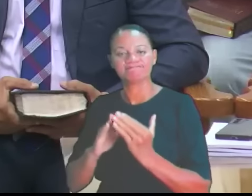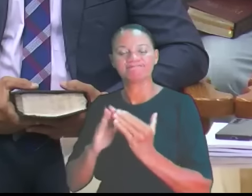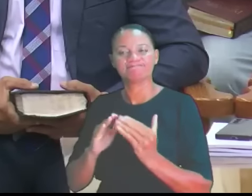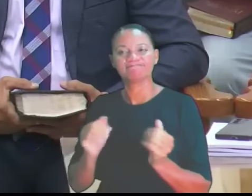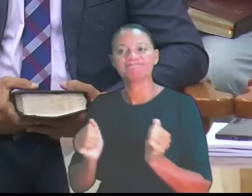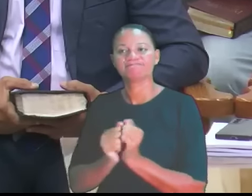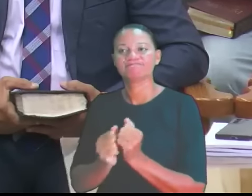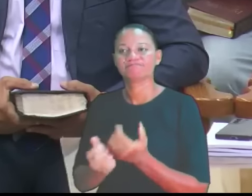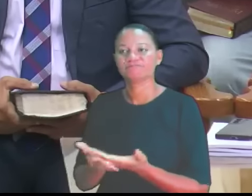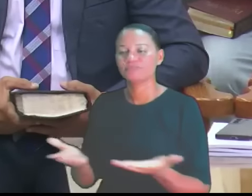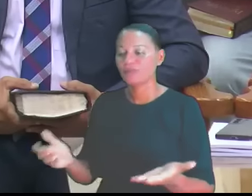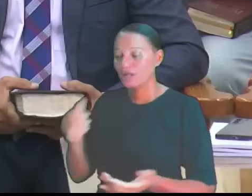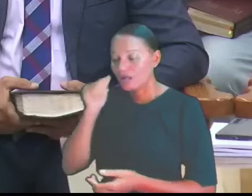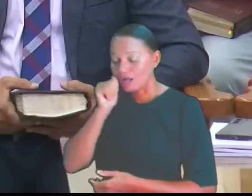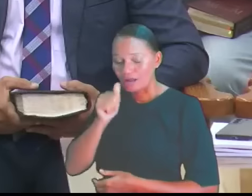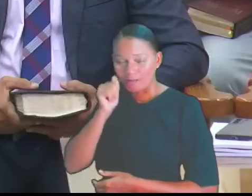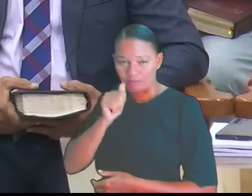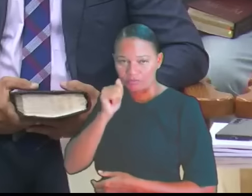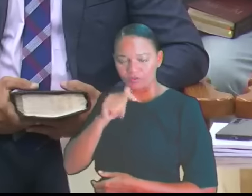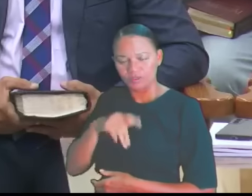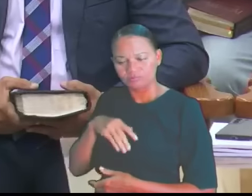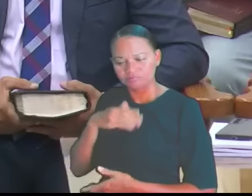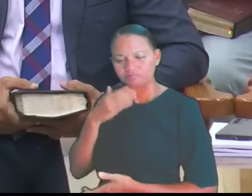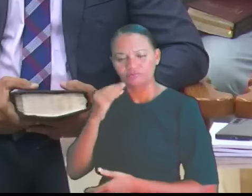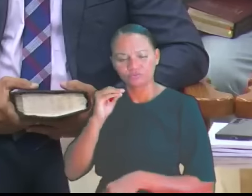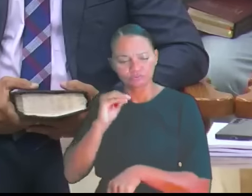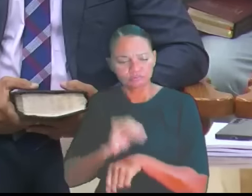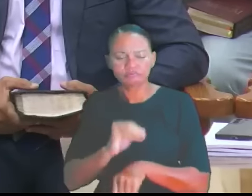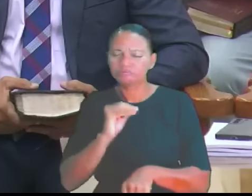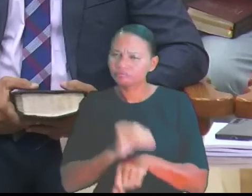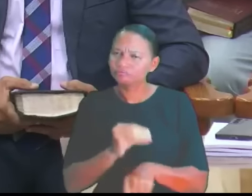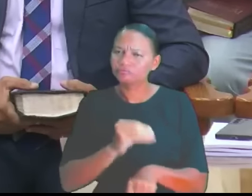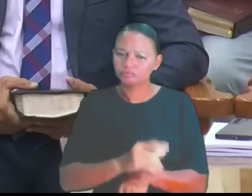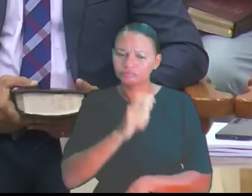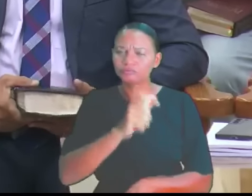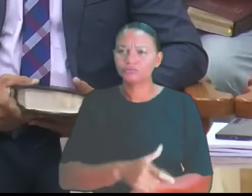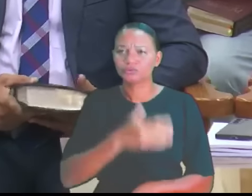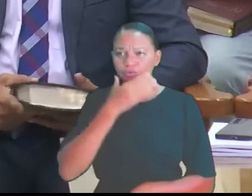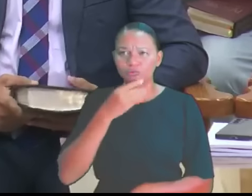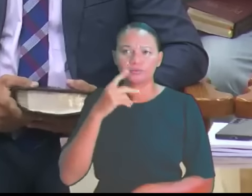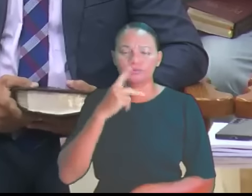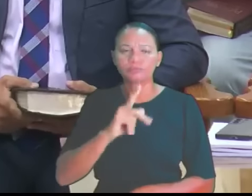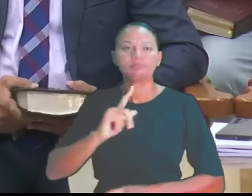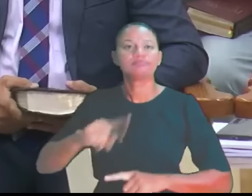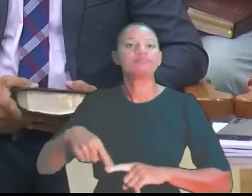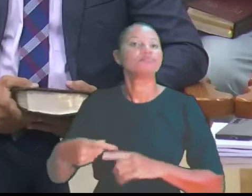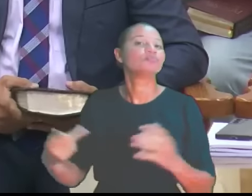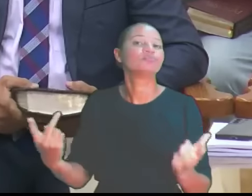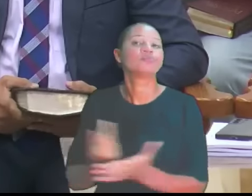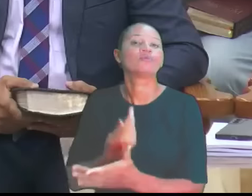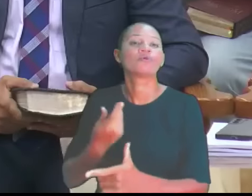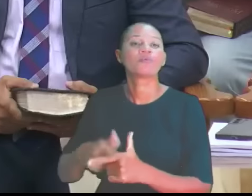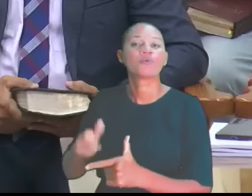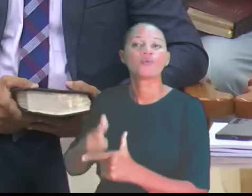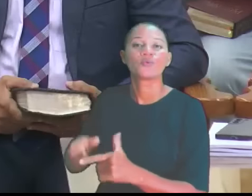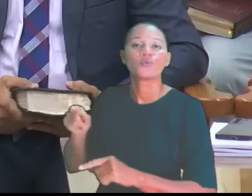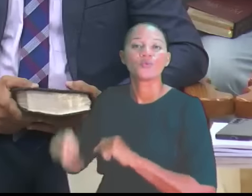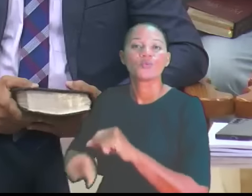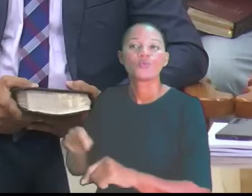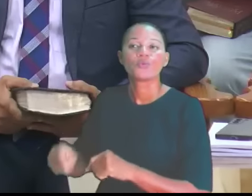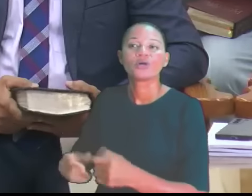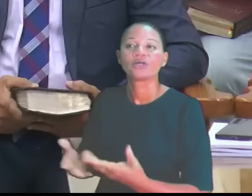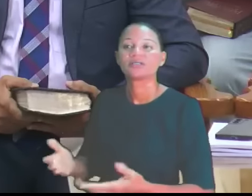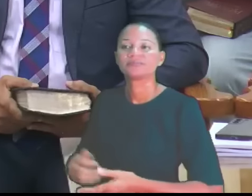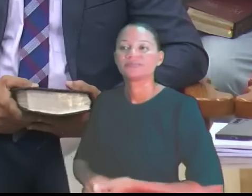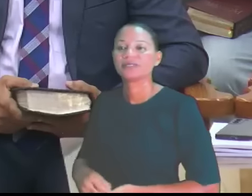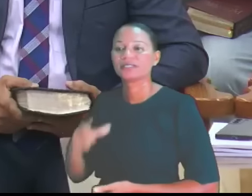Essa mulher está sustentando o profeta. Daqui a pouco chega um problema na casa dela. O que foi? Ela tinha soltado